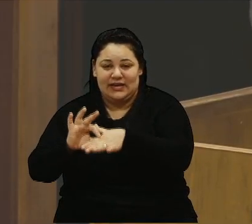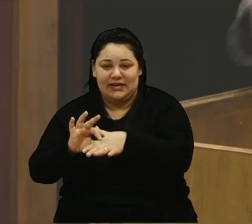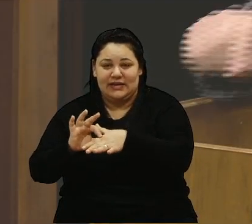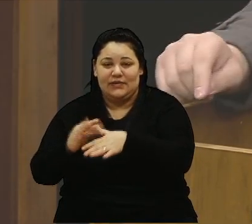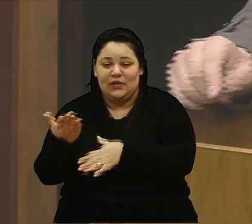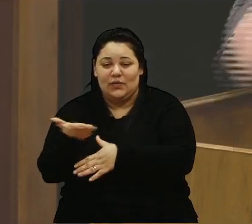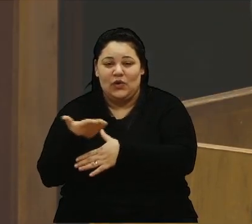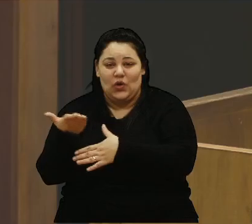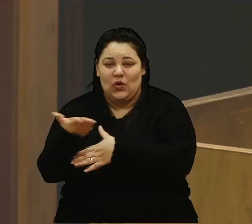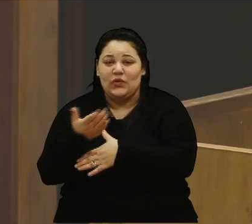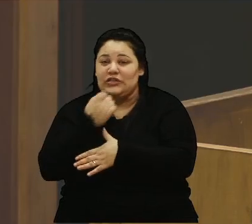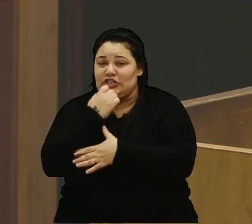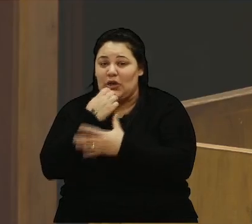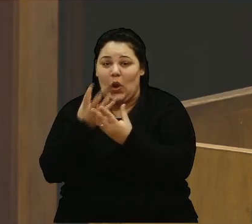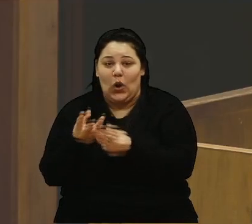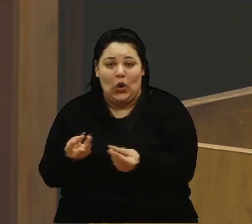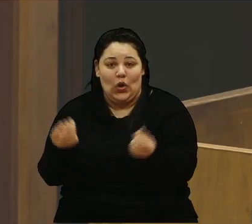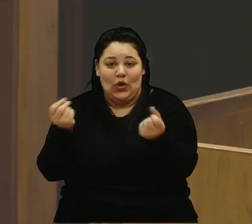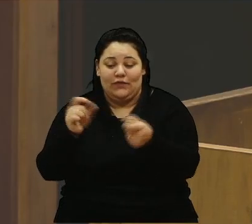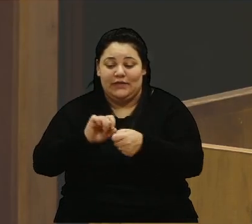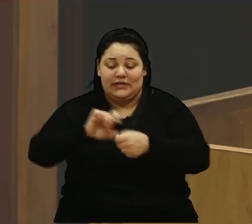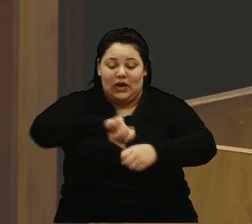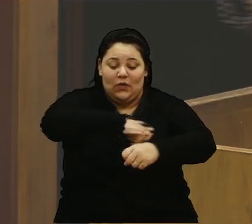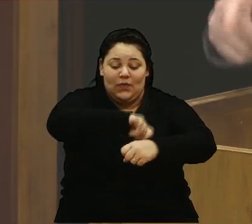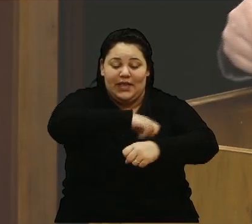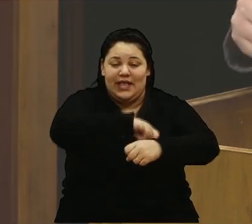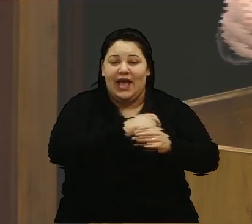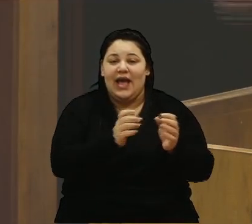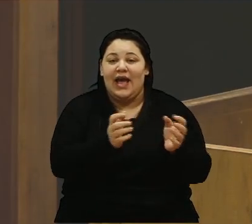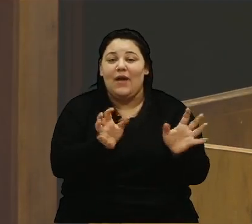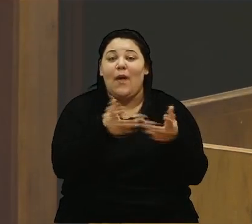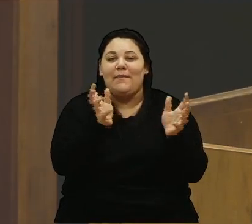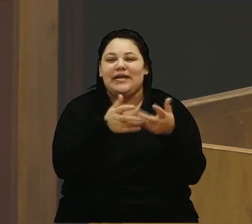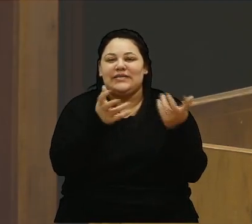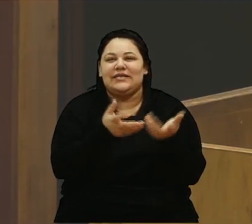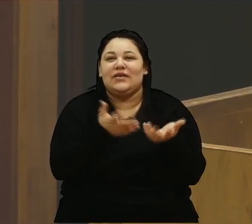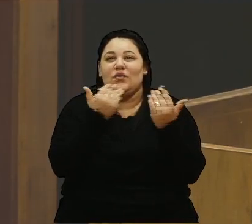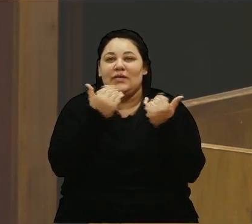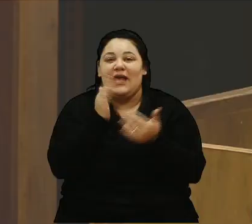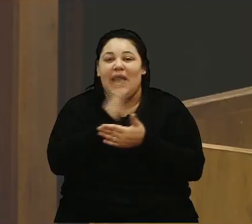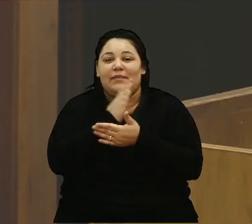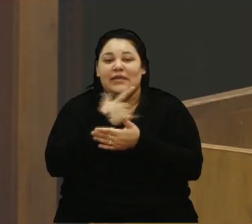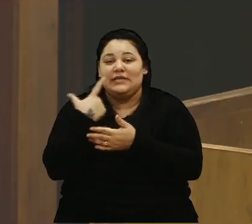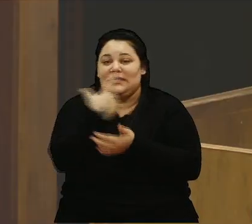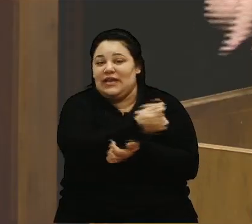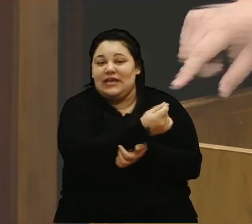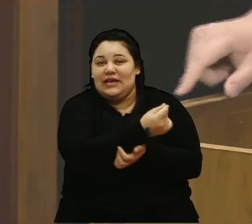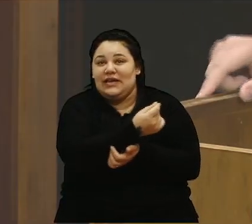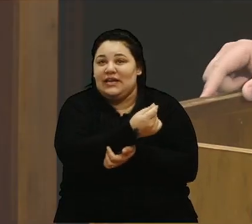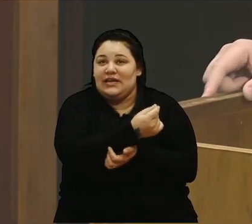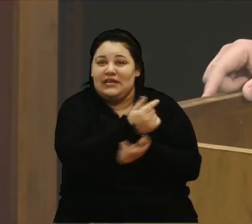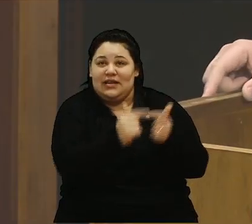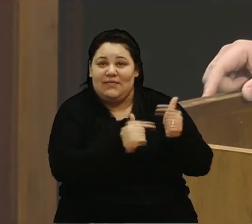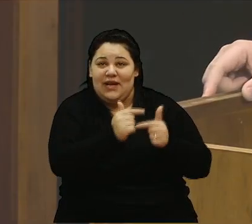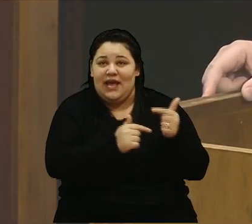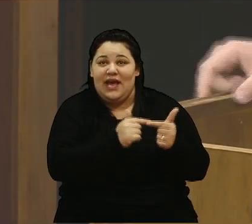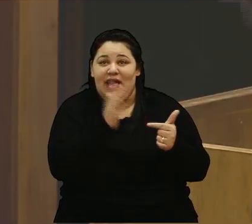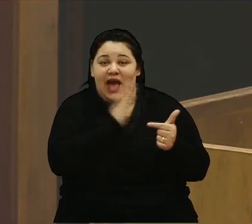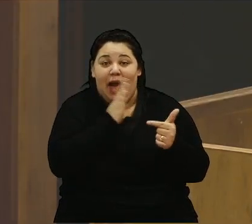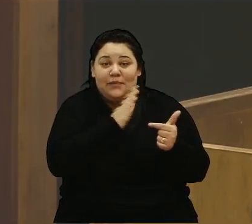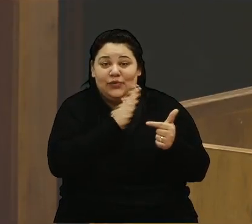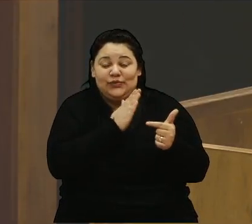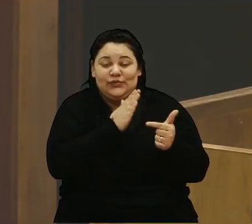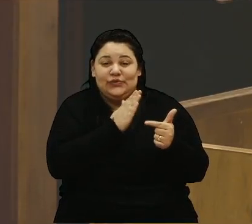para descongelar mais rápido, fazer a comida com a massa, porque é a comida rápida, para nós sairmos trabalhar, porque meu pai também é marceneiro de profissão.